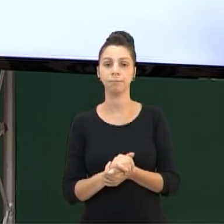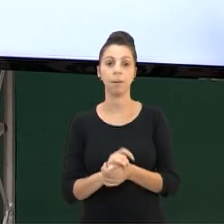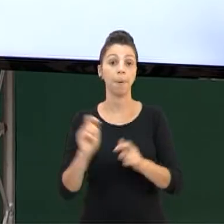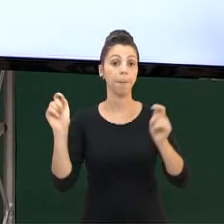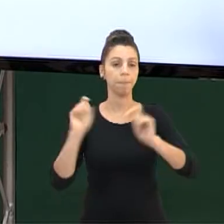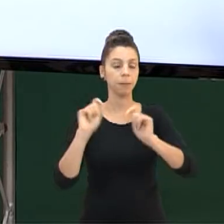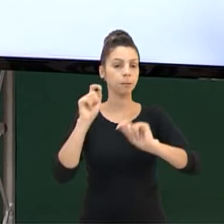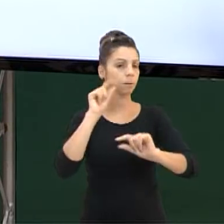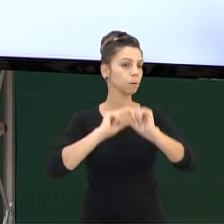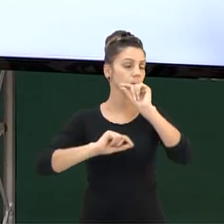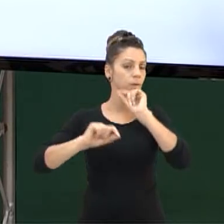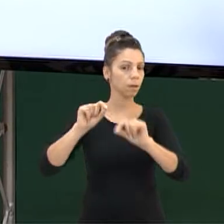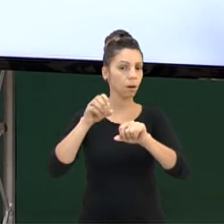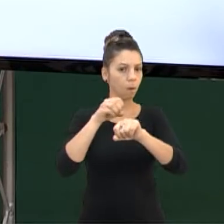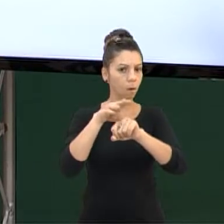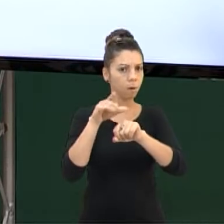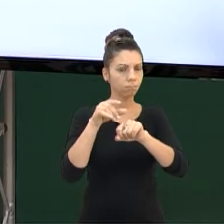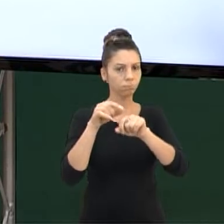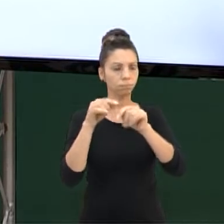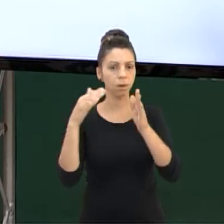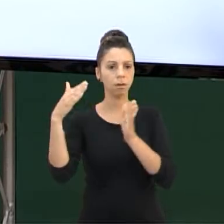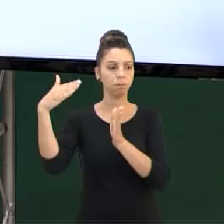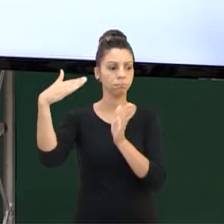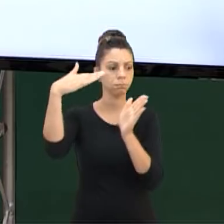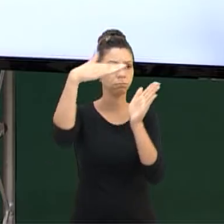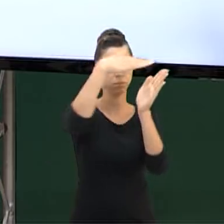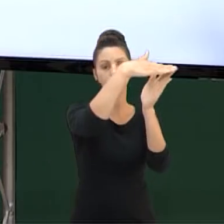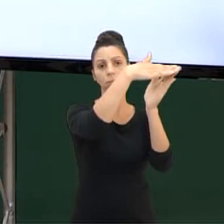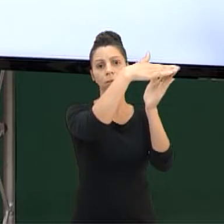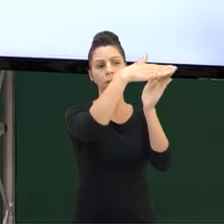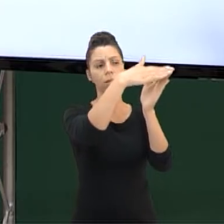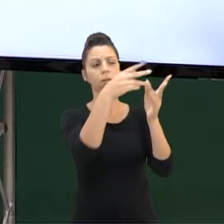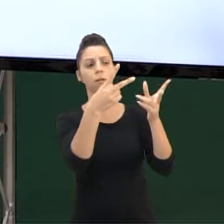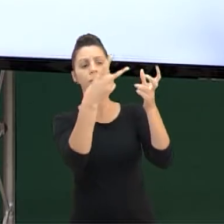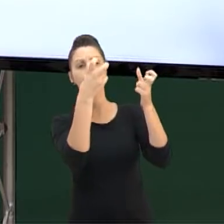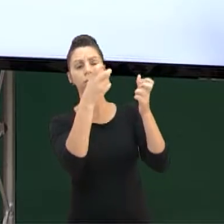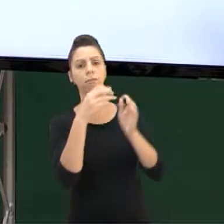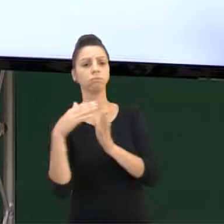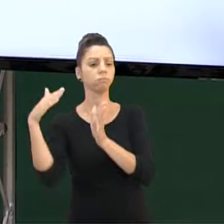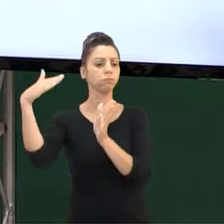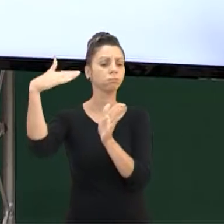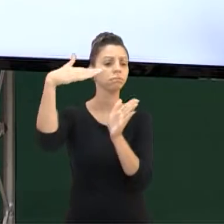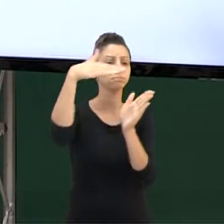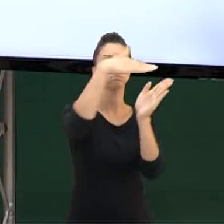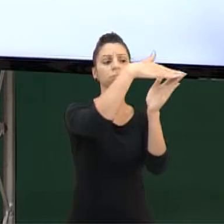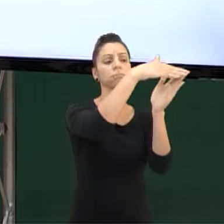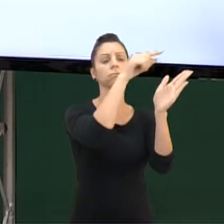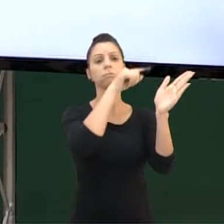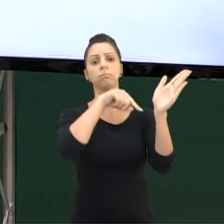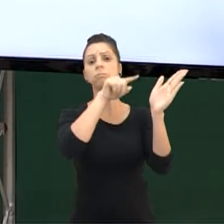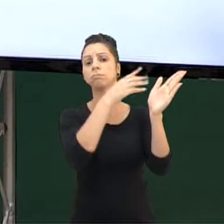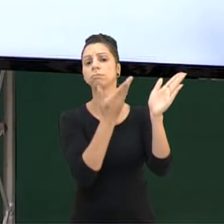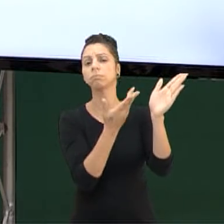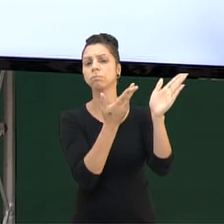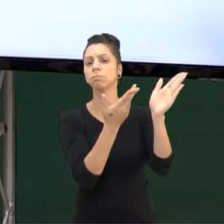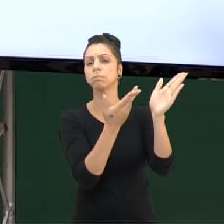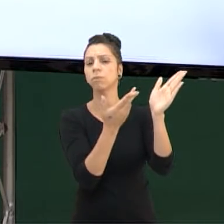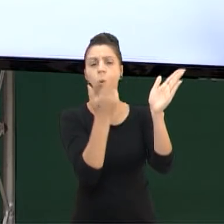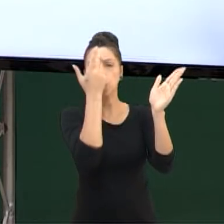coisa de referência da figura, porque ele só pediu para observar. E o que tenho de elementos comuns